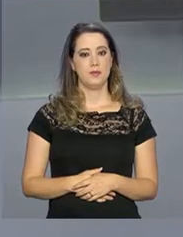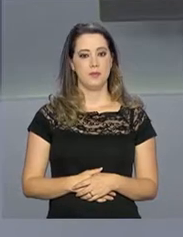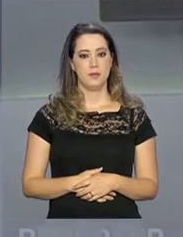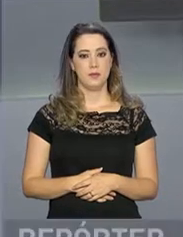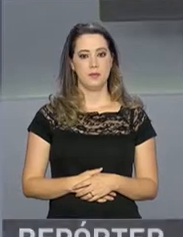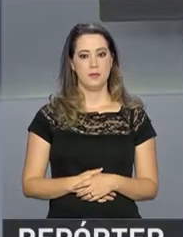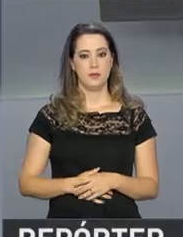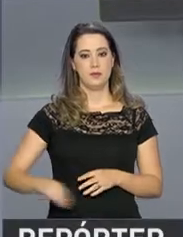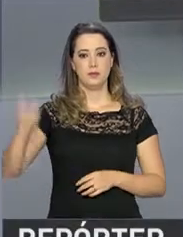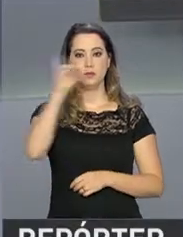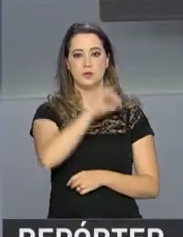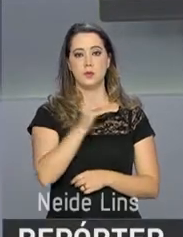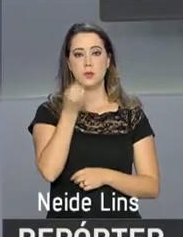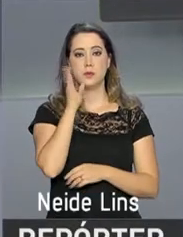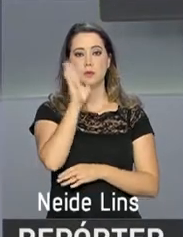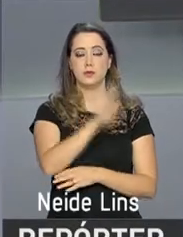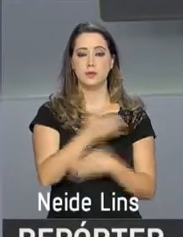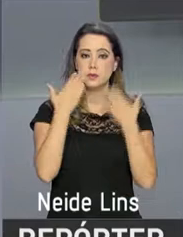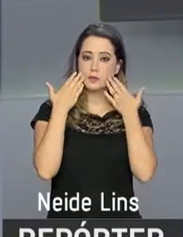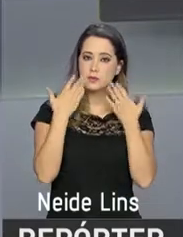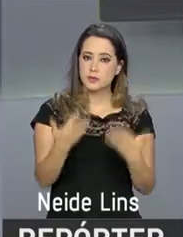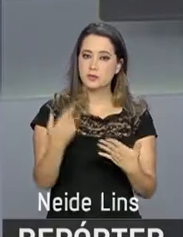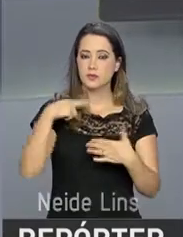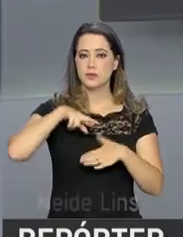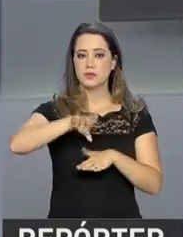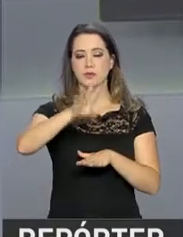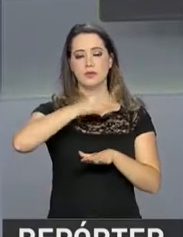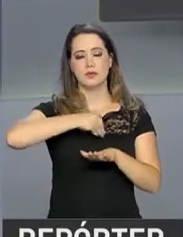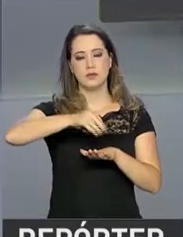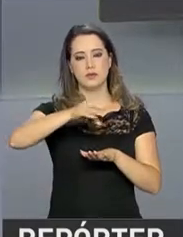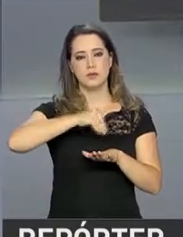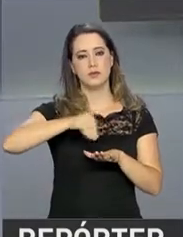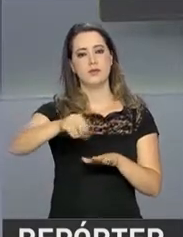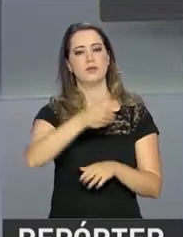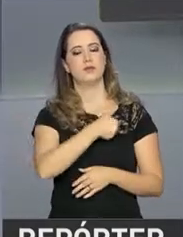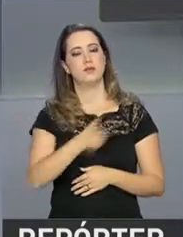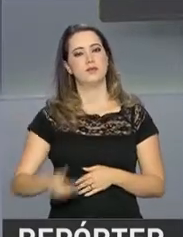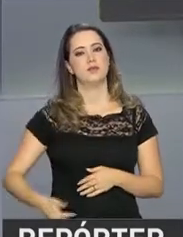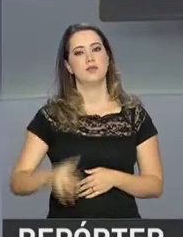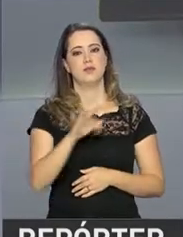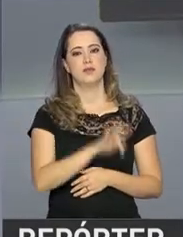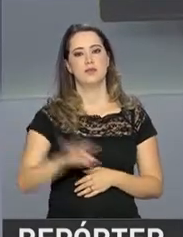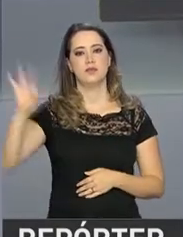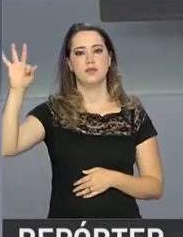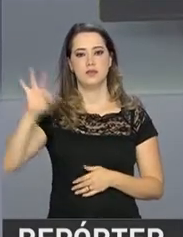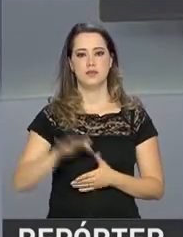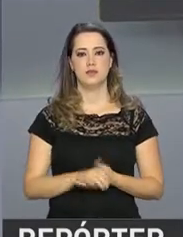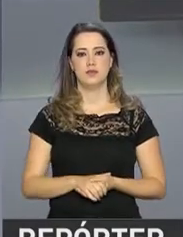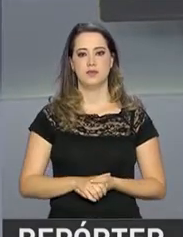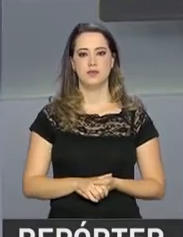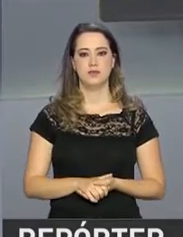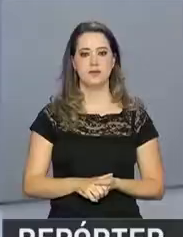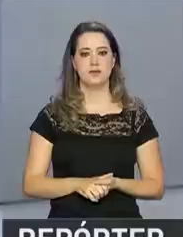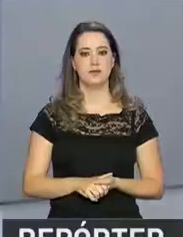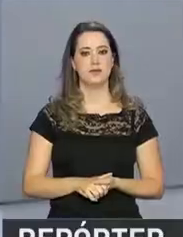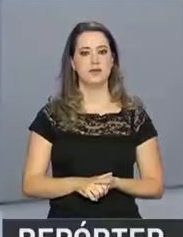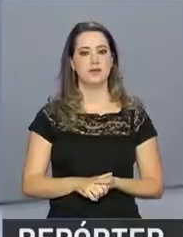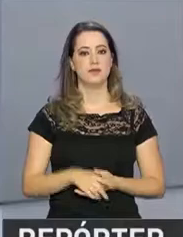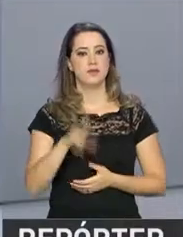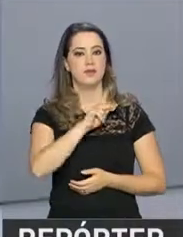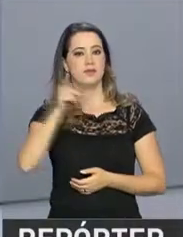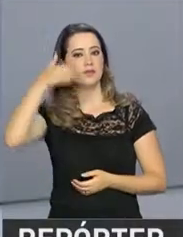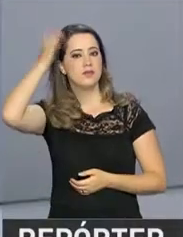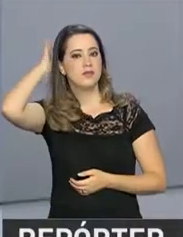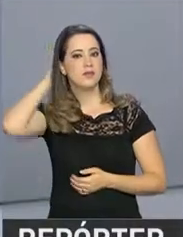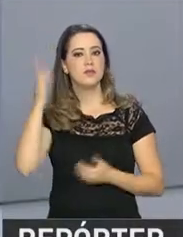olá boa tarde começa agora mais uma edição do repórter nbr com as notícias do governo federal o